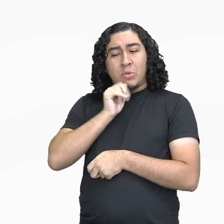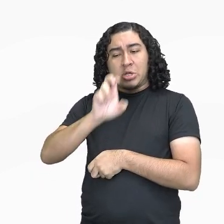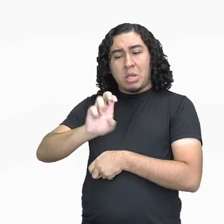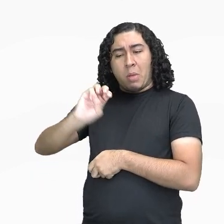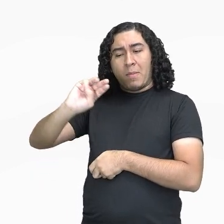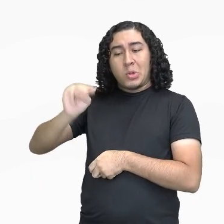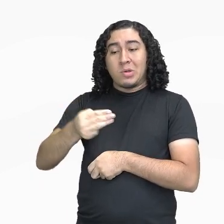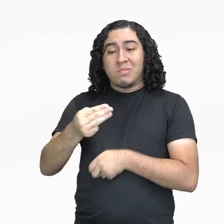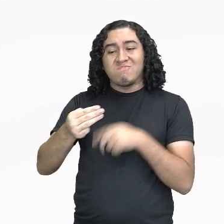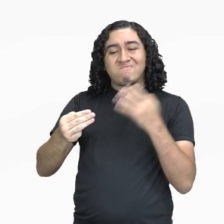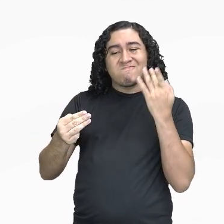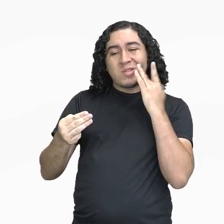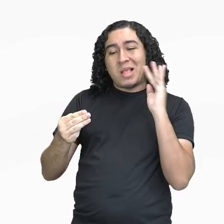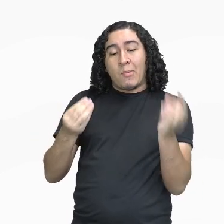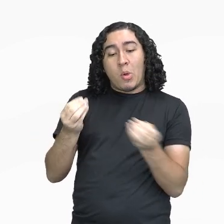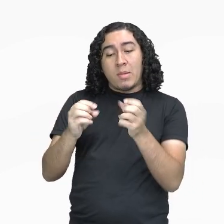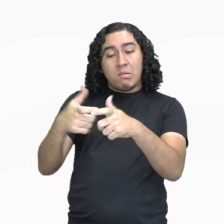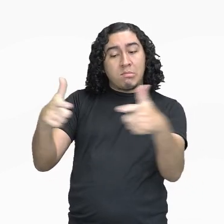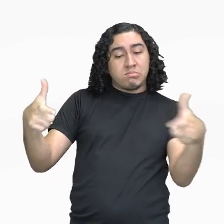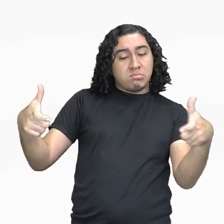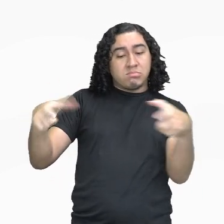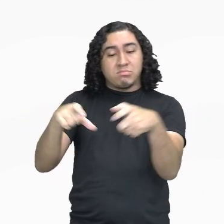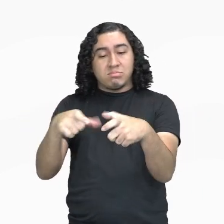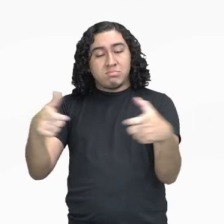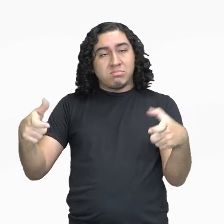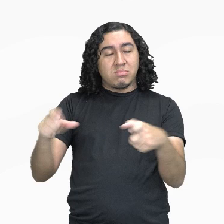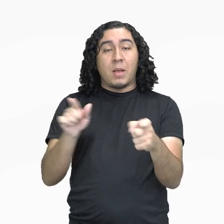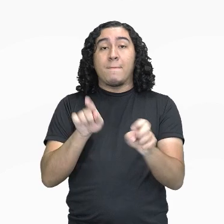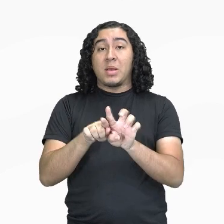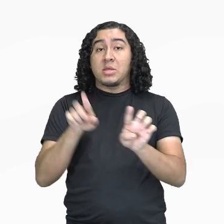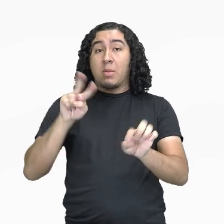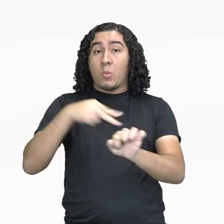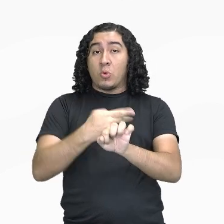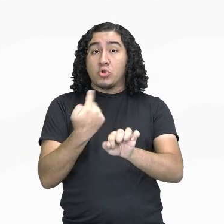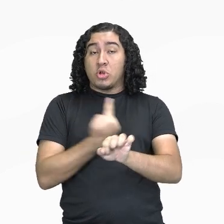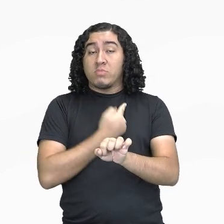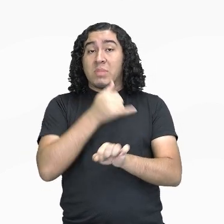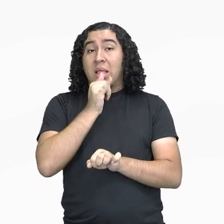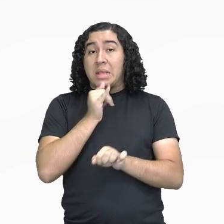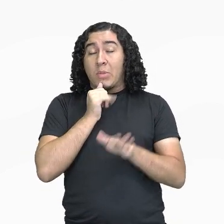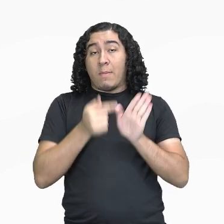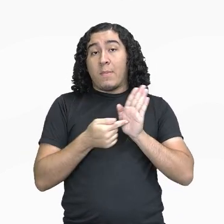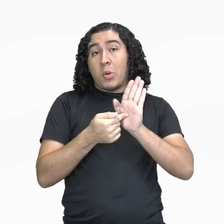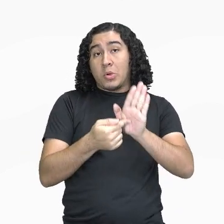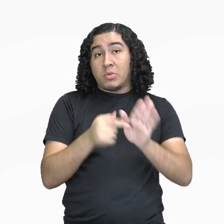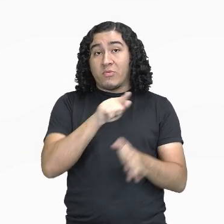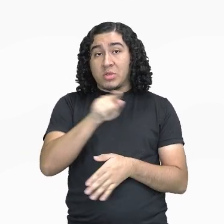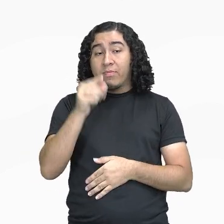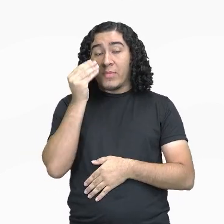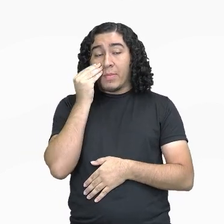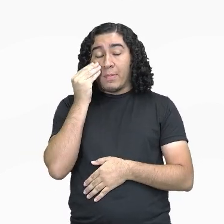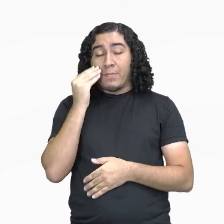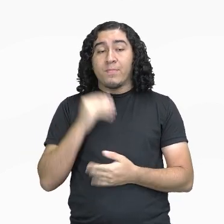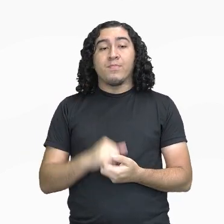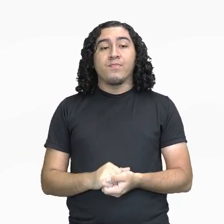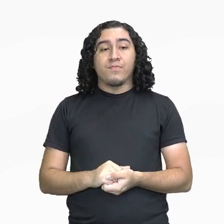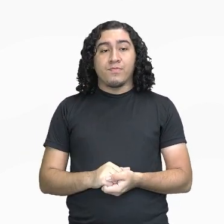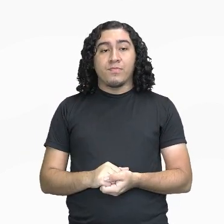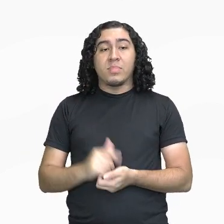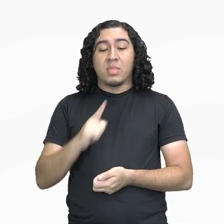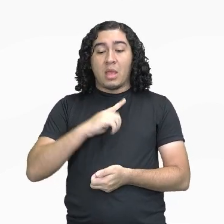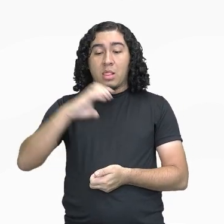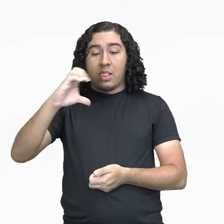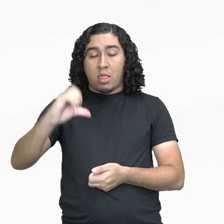consegue mensurar, mas a gente vai trazer aqui alguns exemplos para mostrar esses dados para vocês. Aí ela possui os